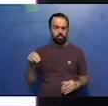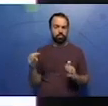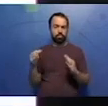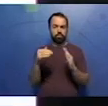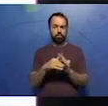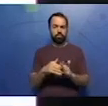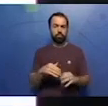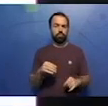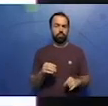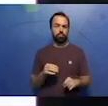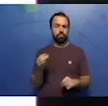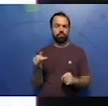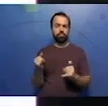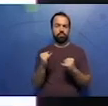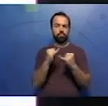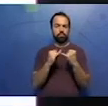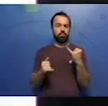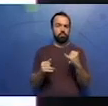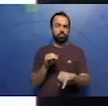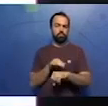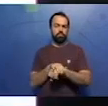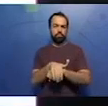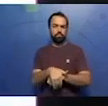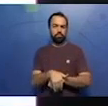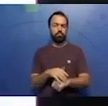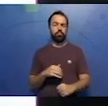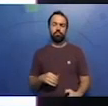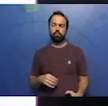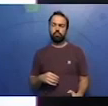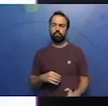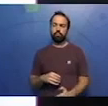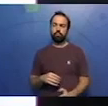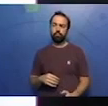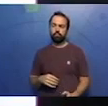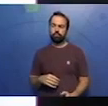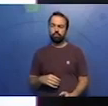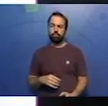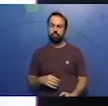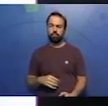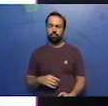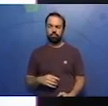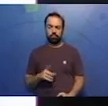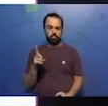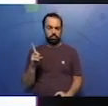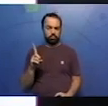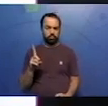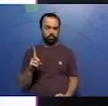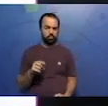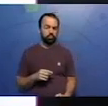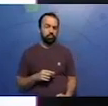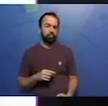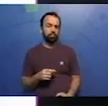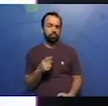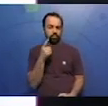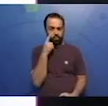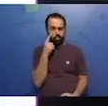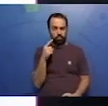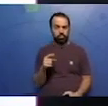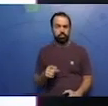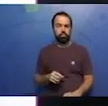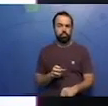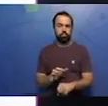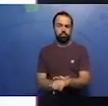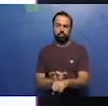Na página 254, acompanha comigo. 1. Observe as horas e os minutos indicados